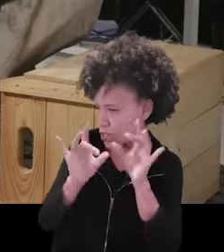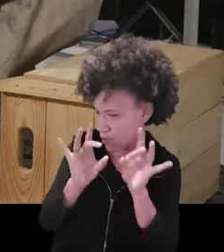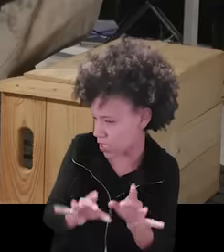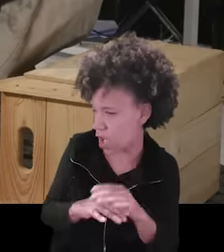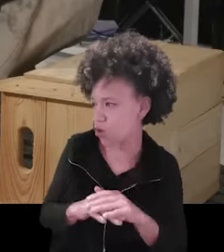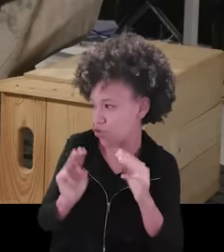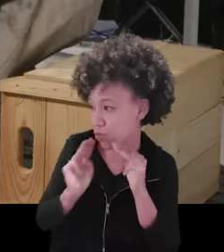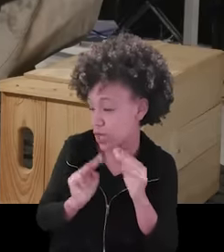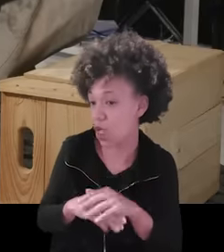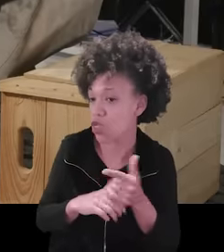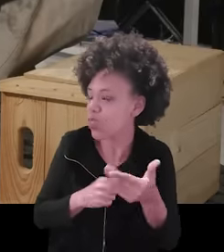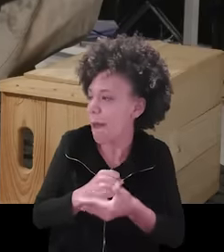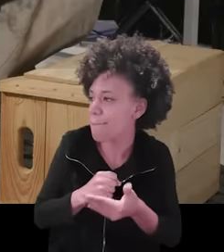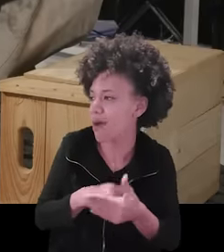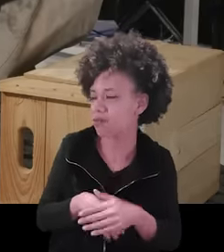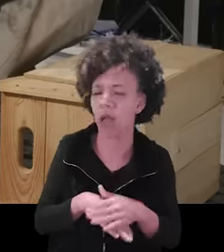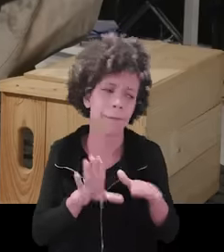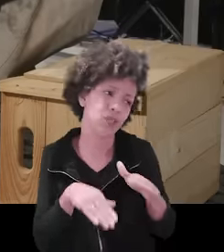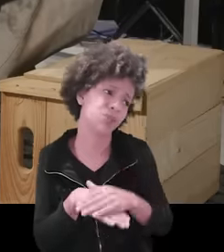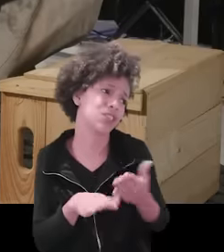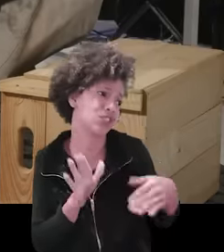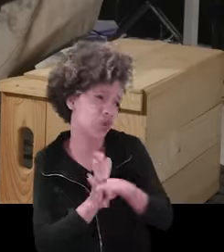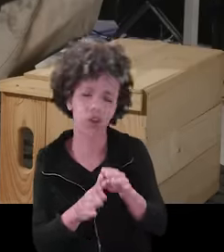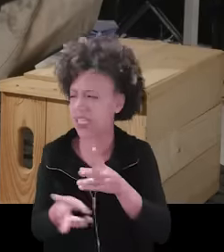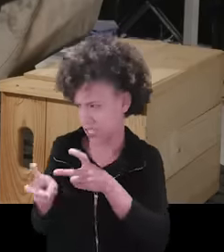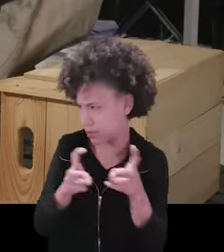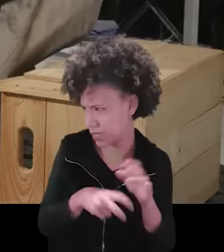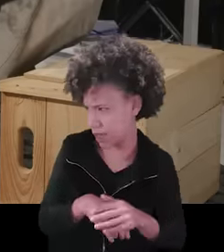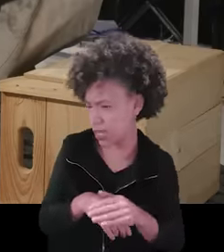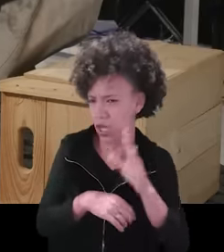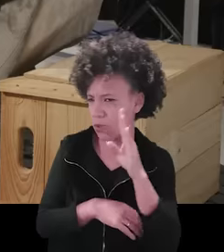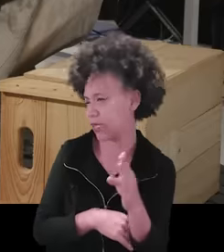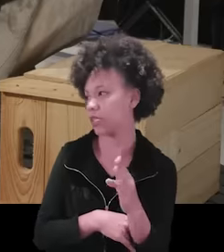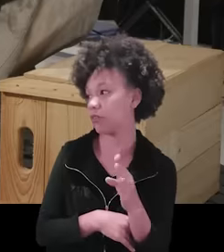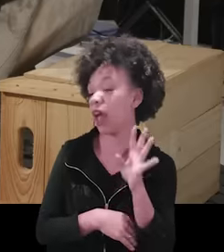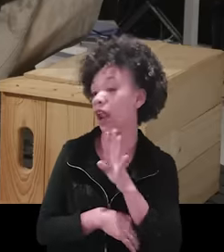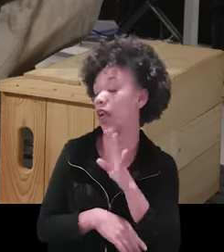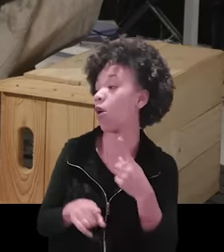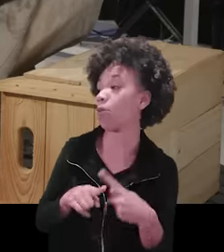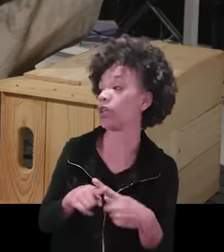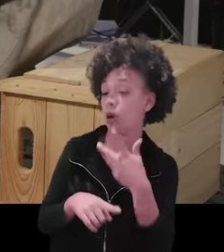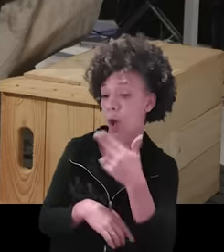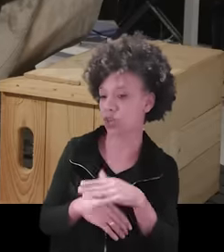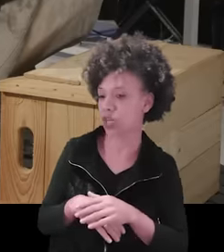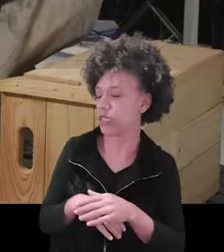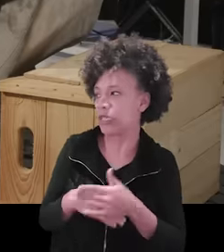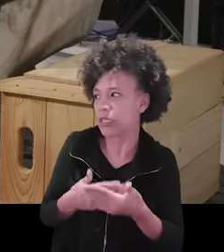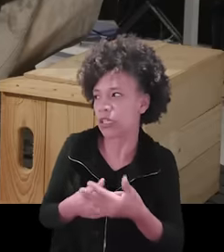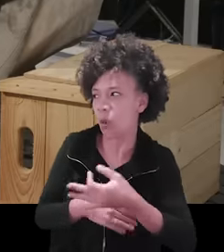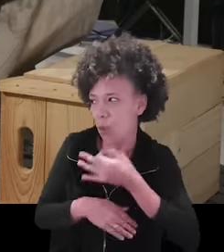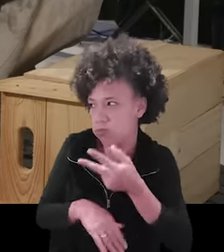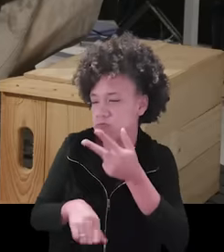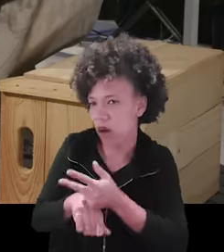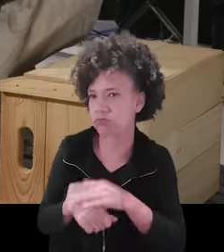de brasileiros que não estão consolidados é mais ou menos isso que acontece acabou de chegar do serviço assim que o brasileiro é legal porque eu acho que isso é